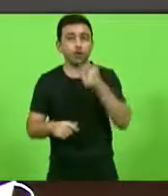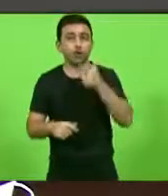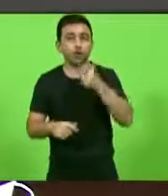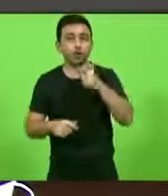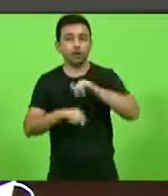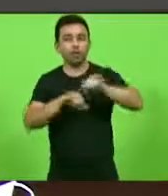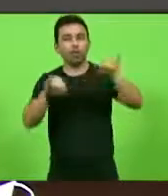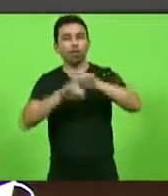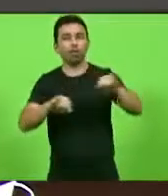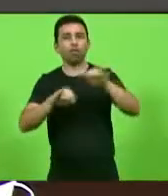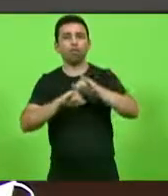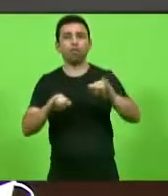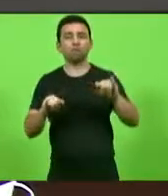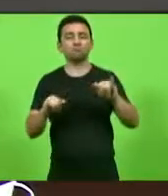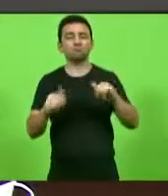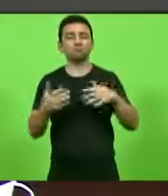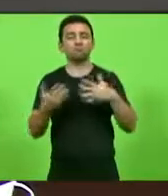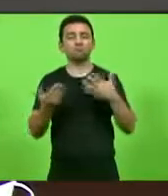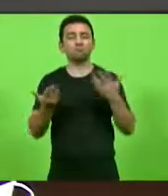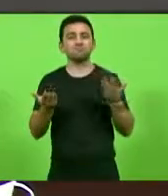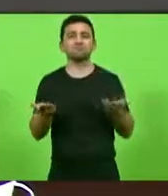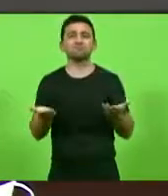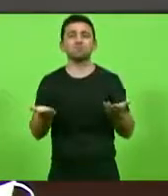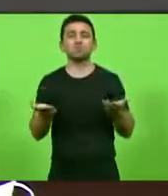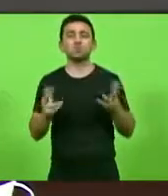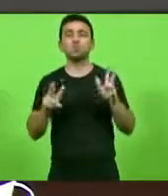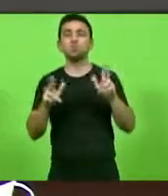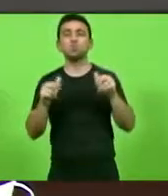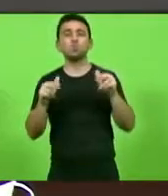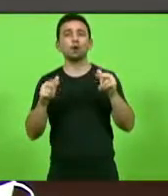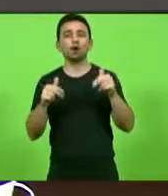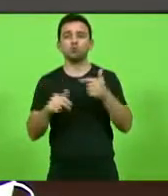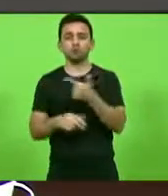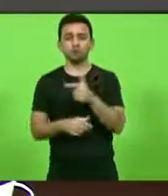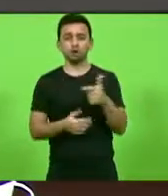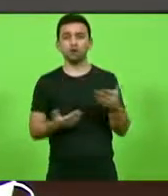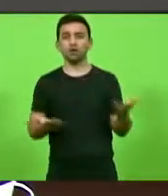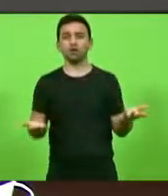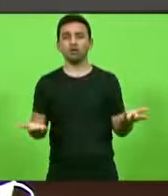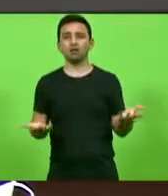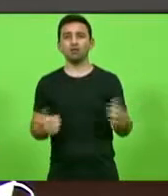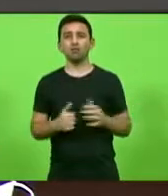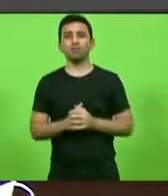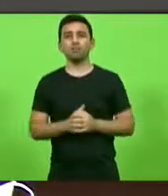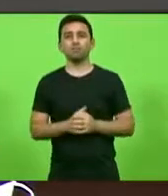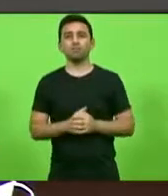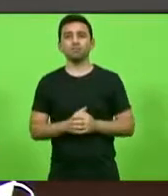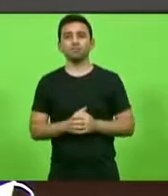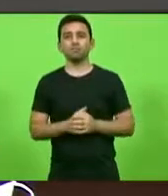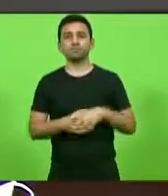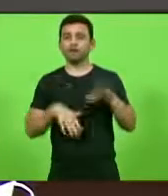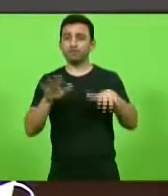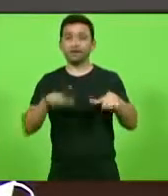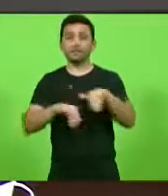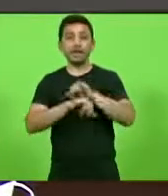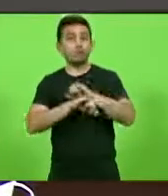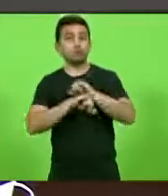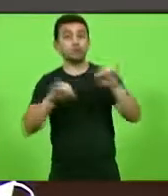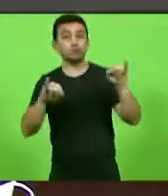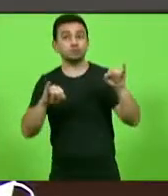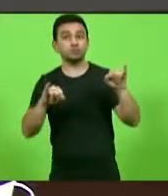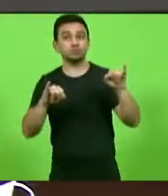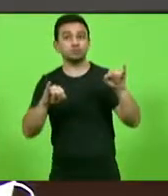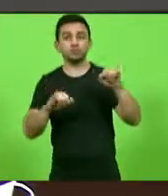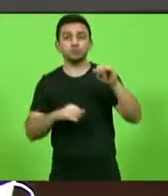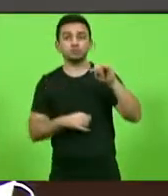recurso e recurso que nunca saem e que muitas vezes anunciam, não